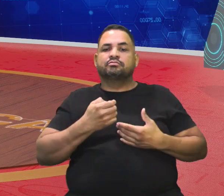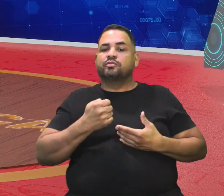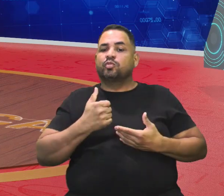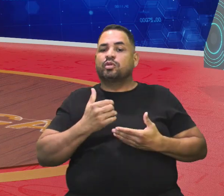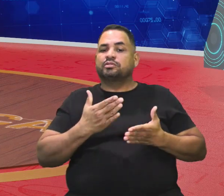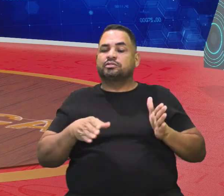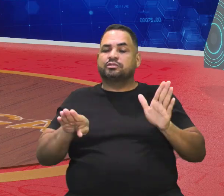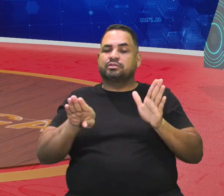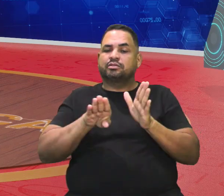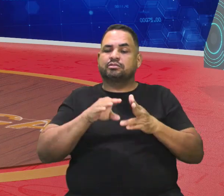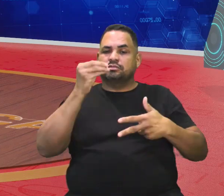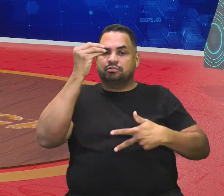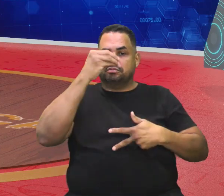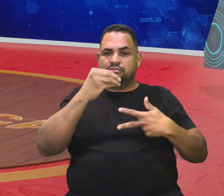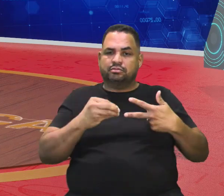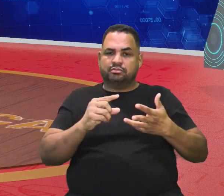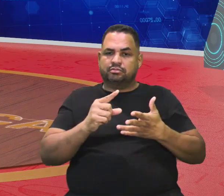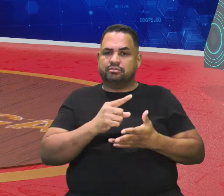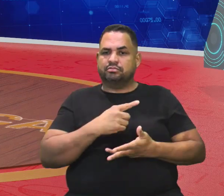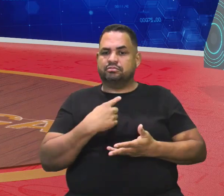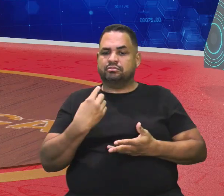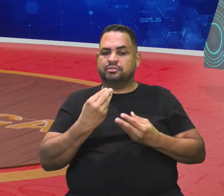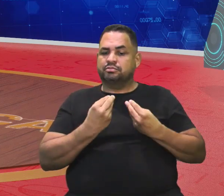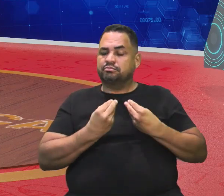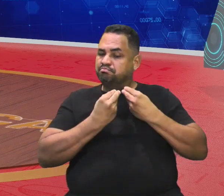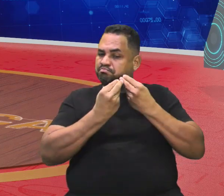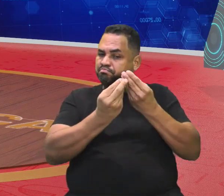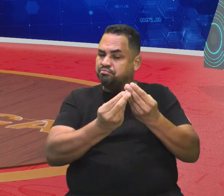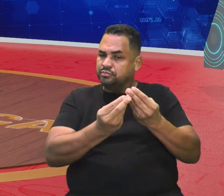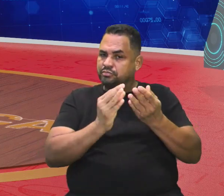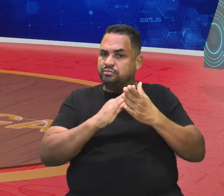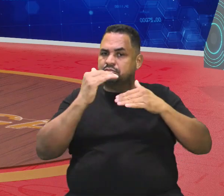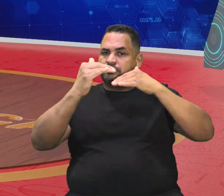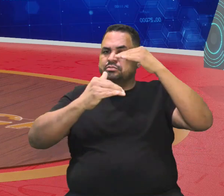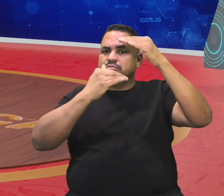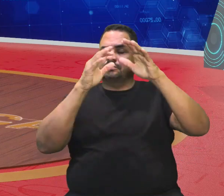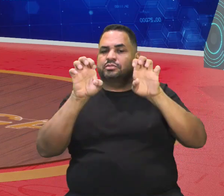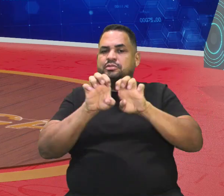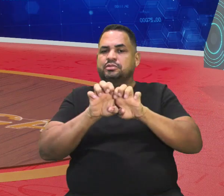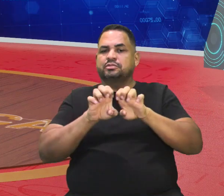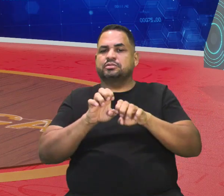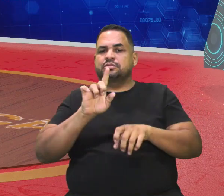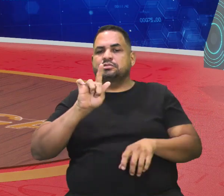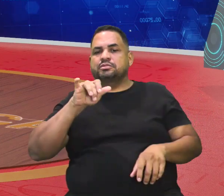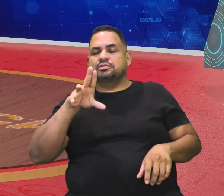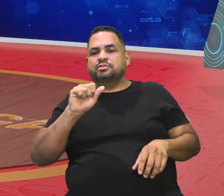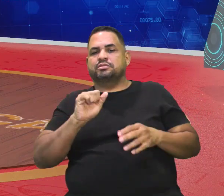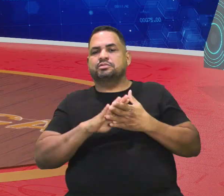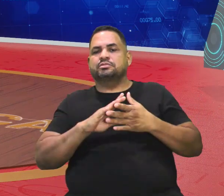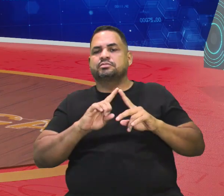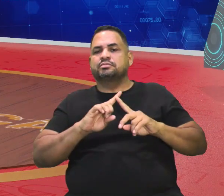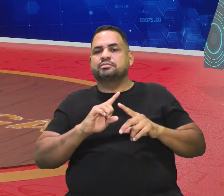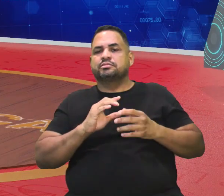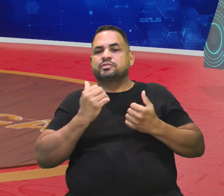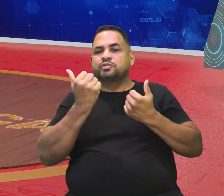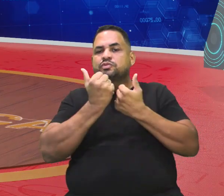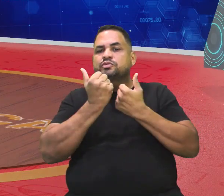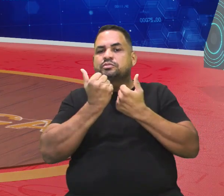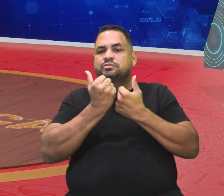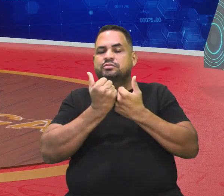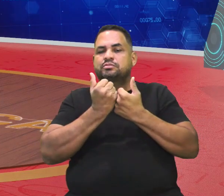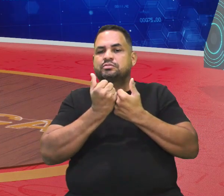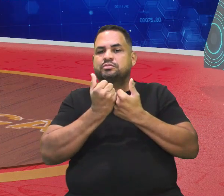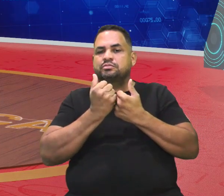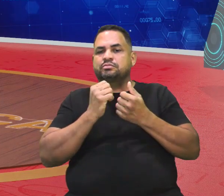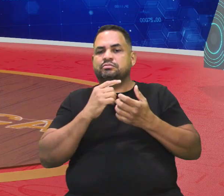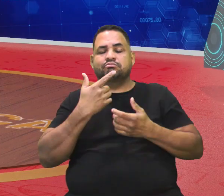tem um detalhe. Nós nem pedimos para desenvolver lá as equações gerais. Só para substituir só os valores. Reduzida, né?